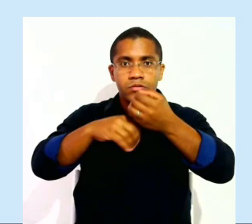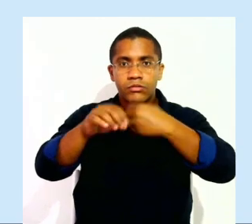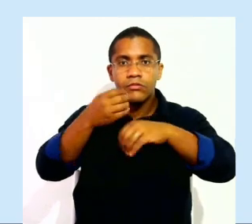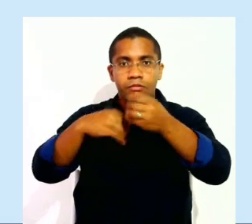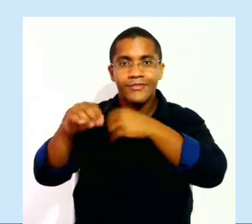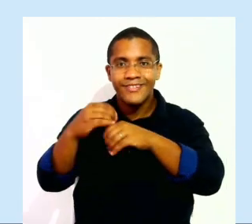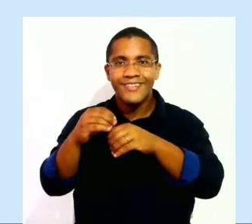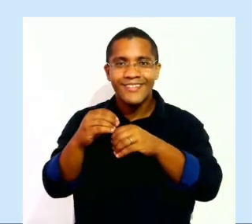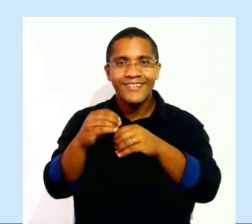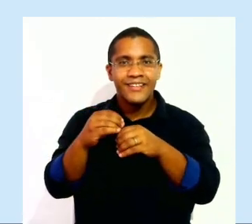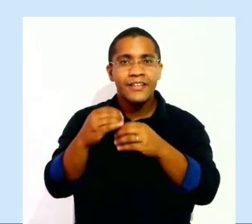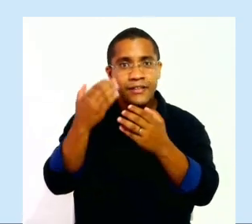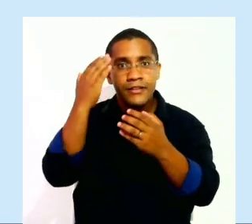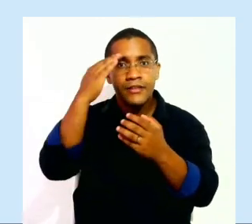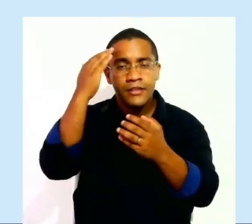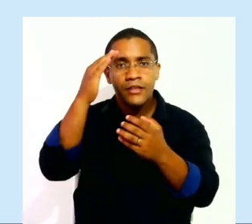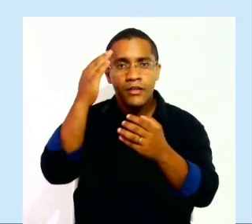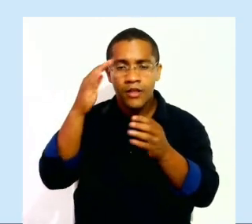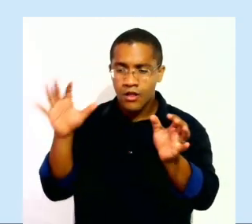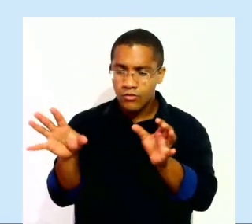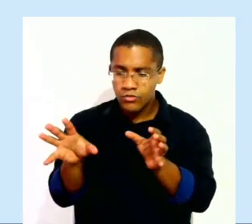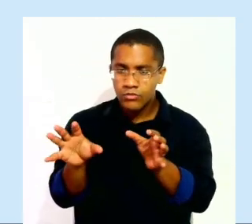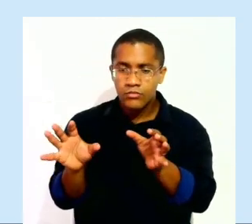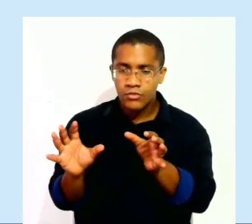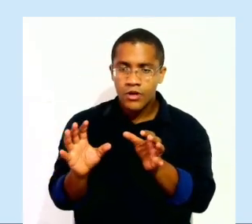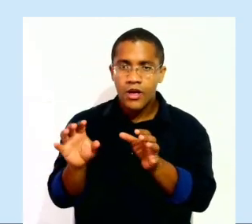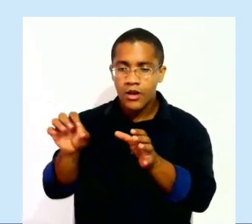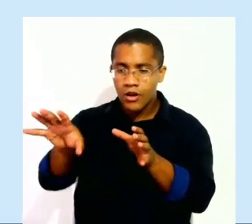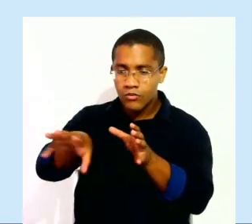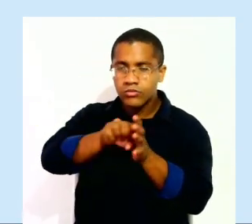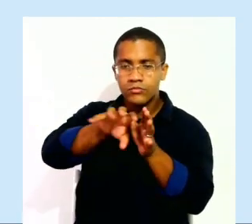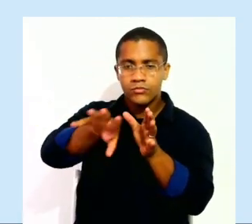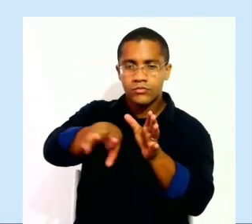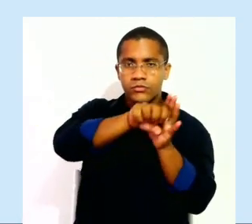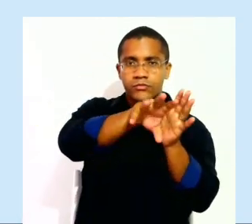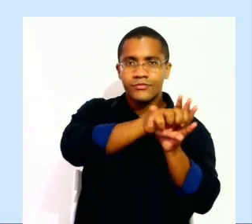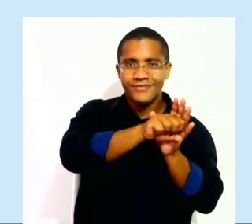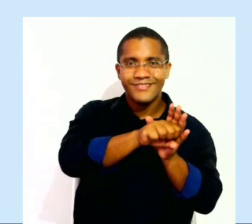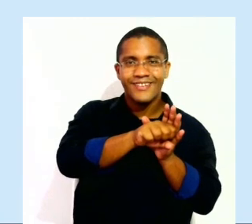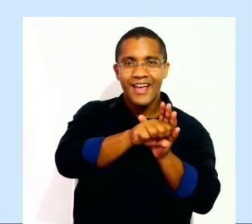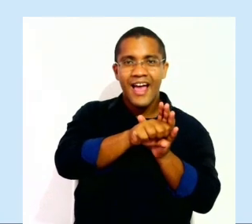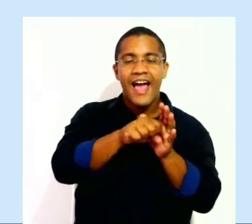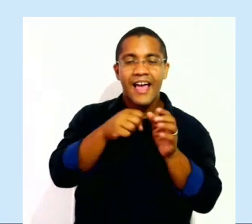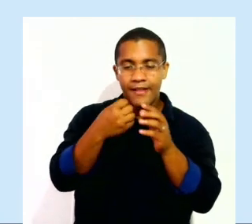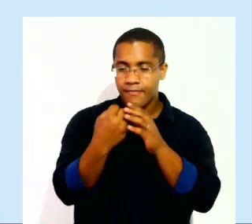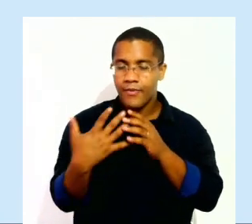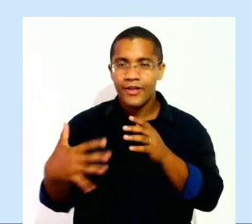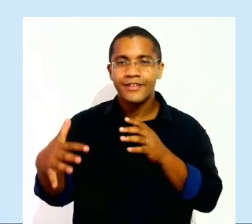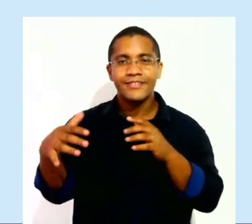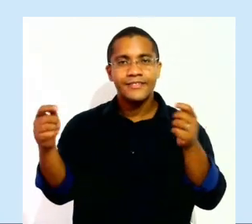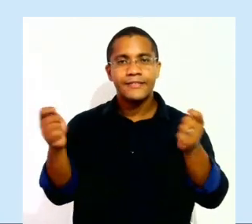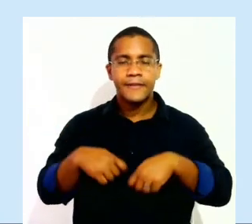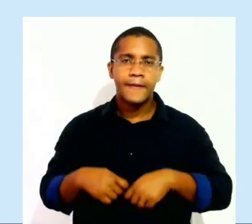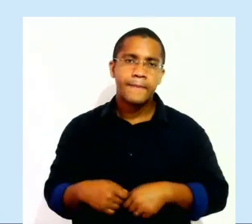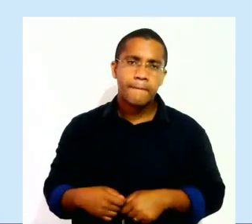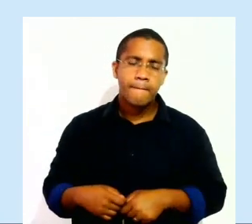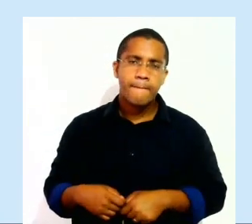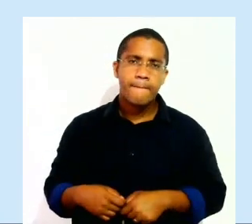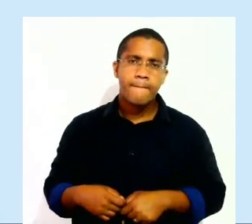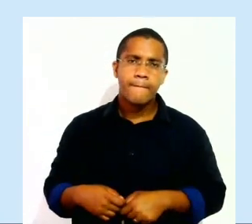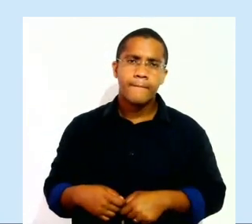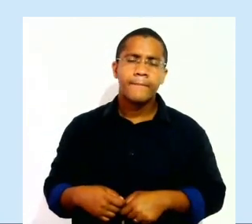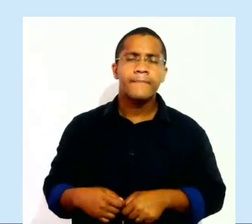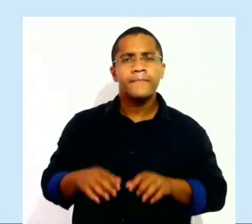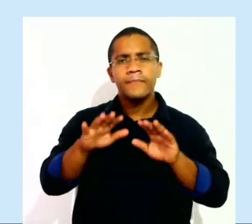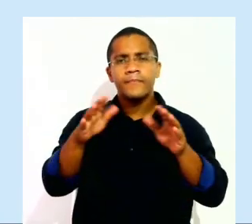um átomo para o átomo. Esse mecanismo, na realidade, ele vai ser chamado de condução de calor. Bora lá para a